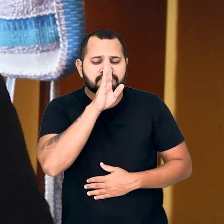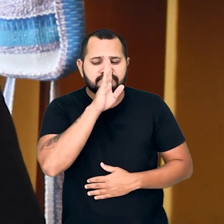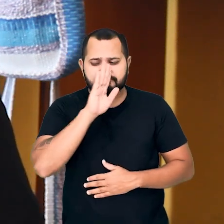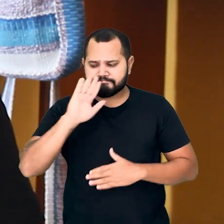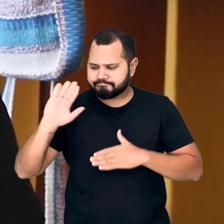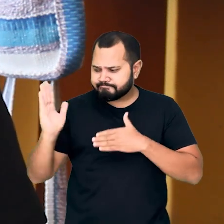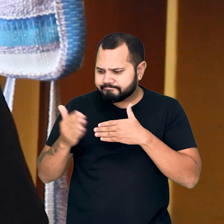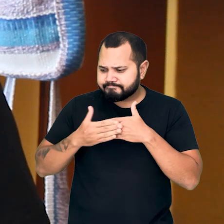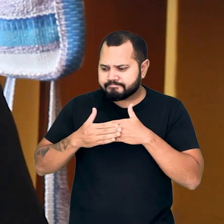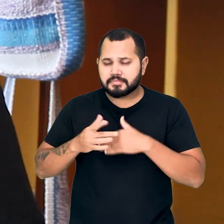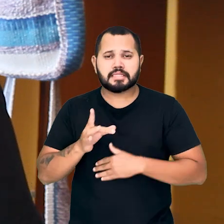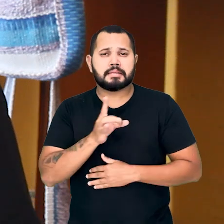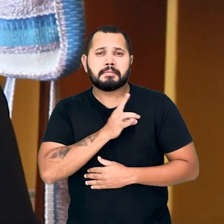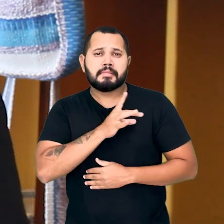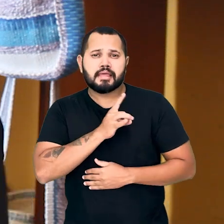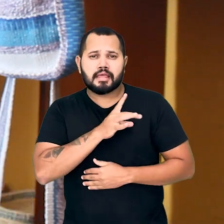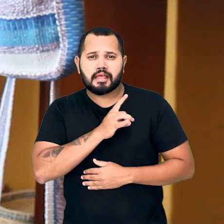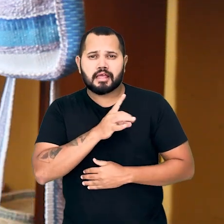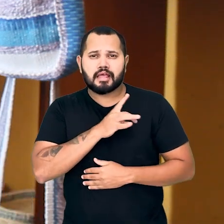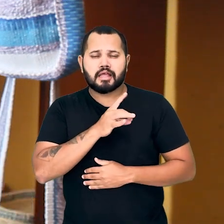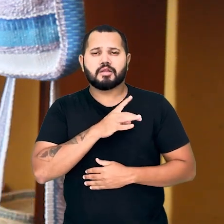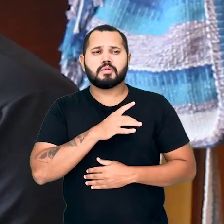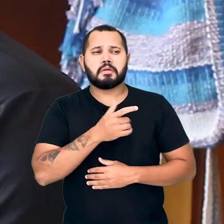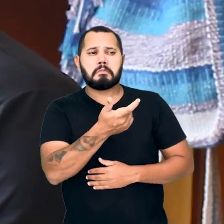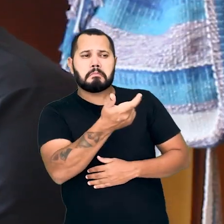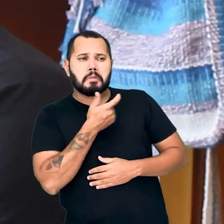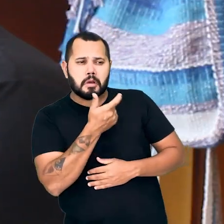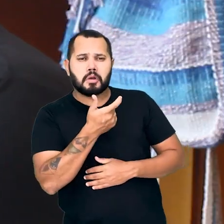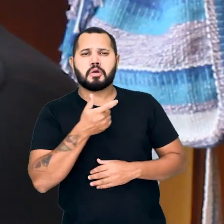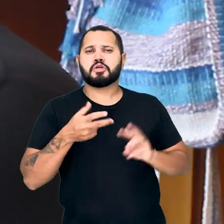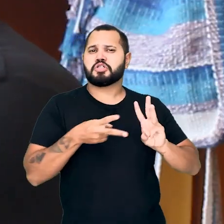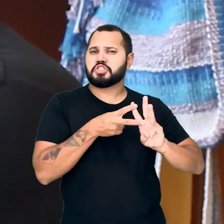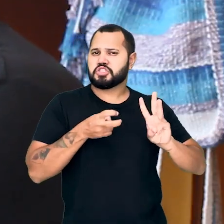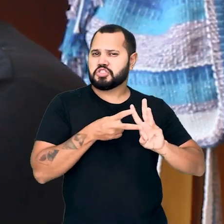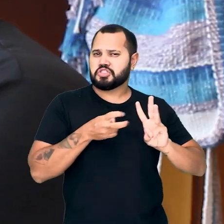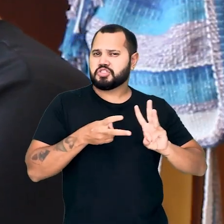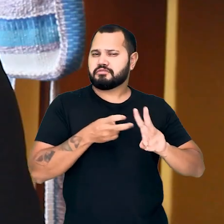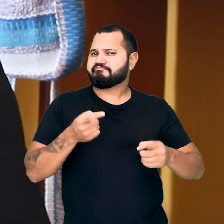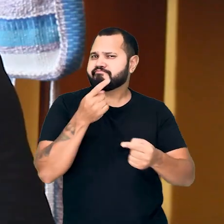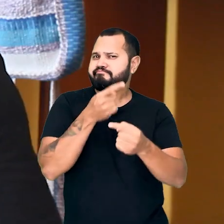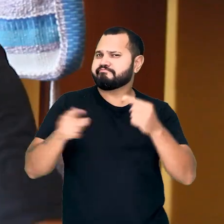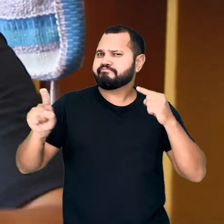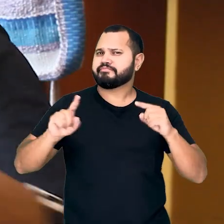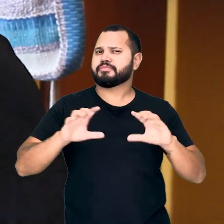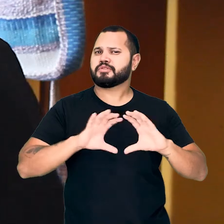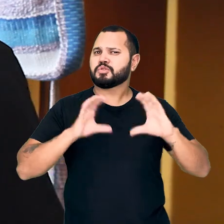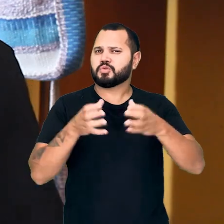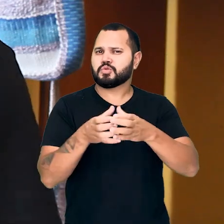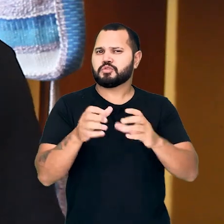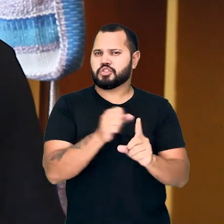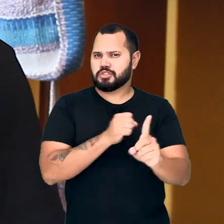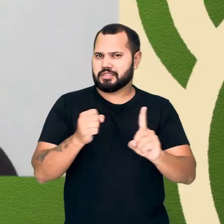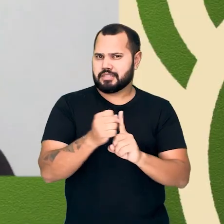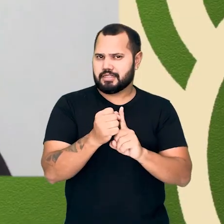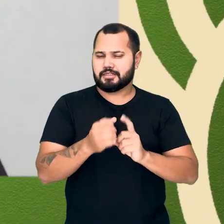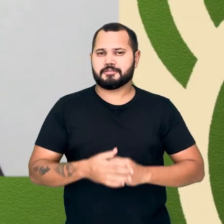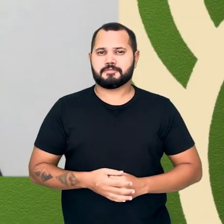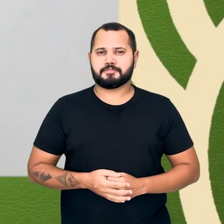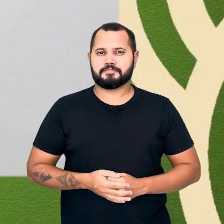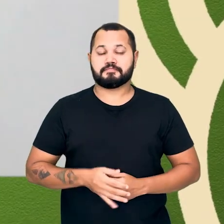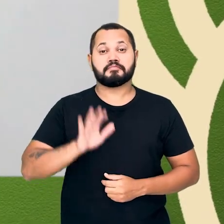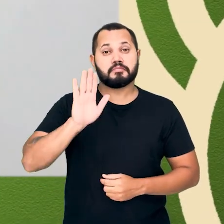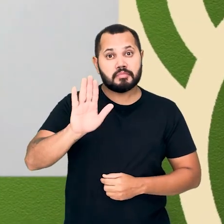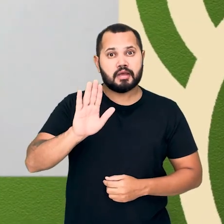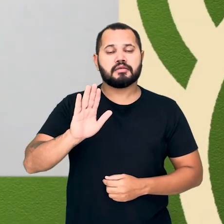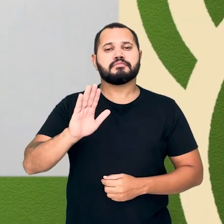num cantinho e tem medo de ser chamado indígena, que não faz parte daquela sociedade. Mas